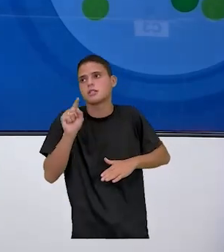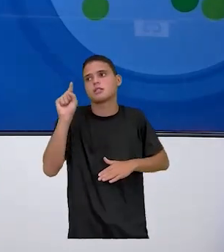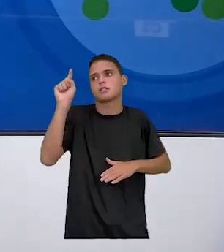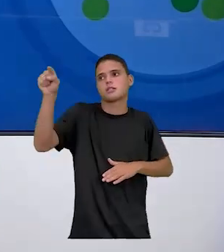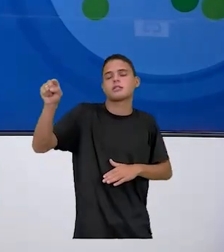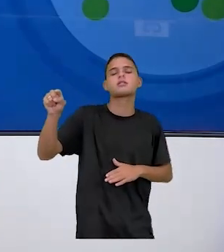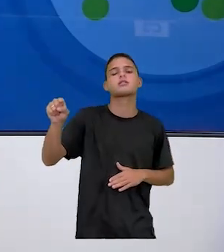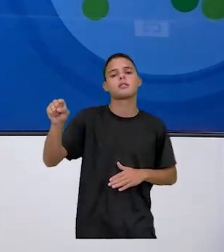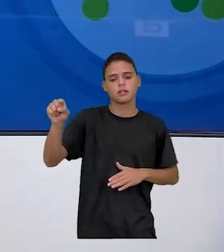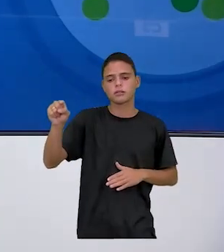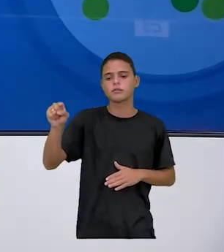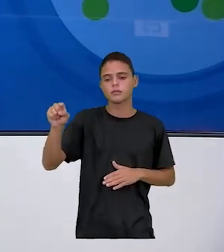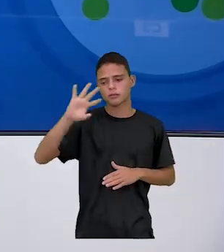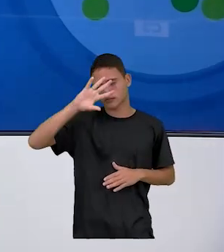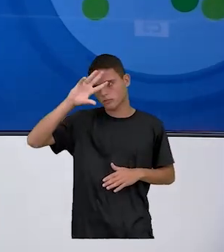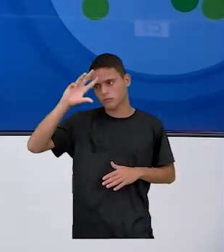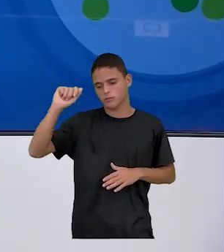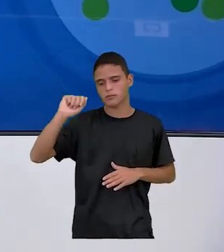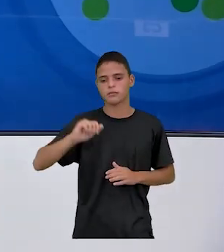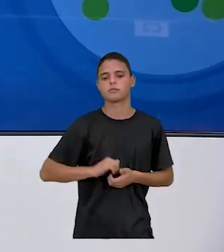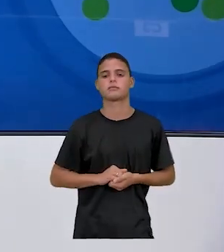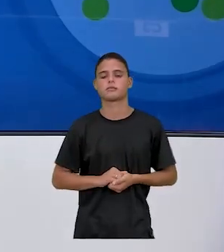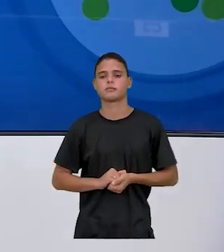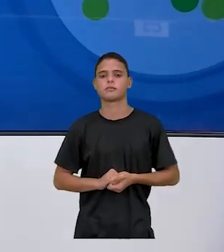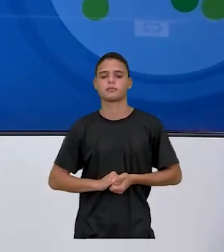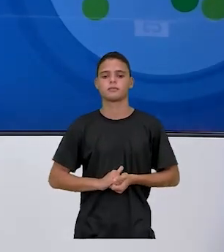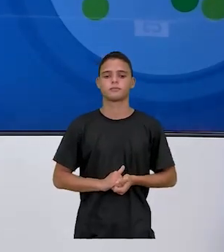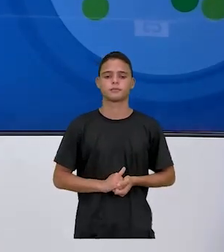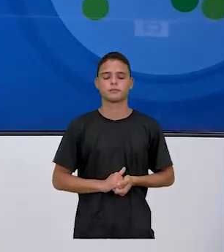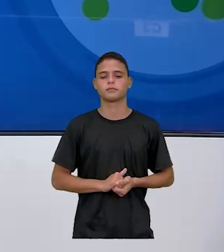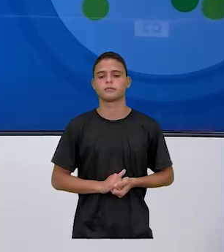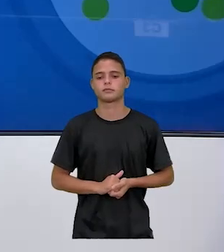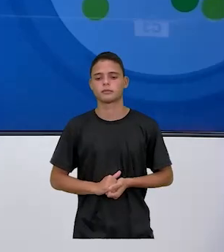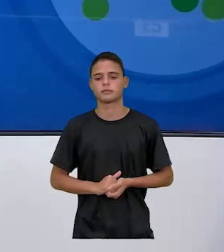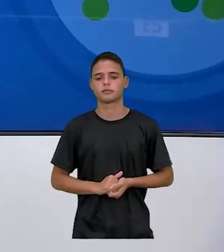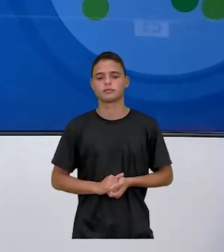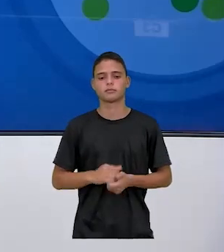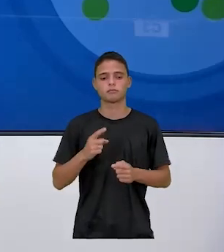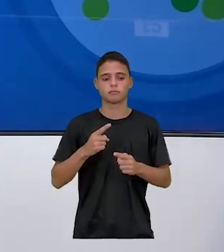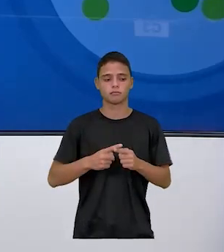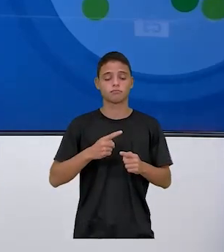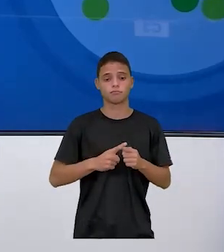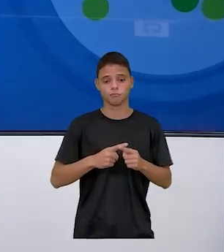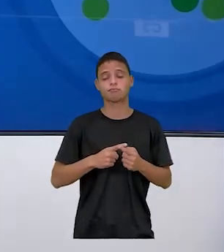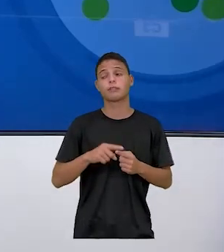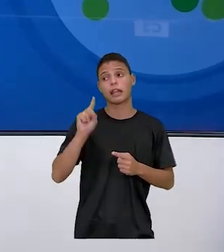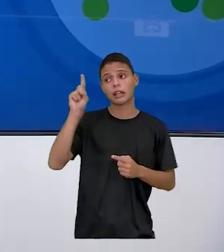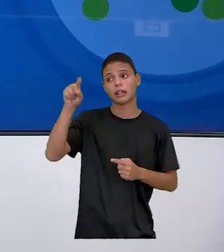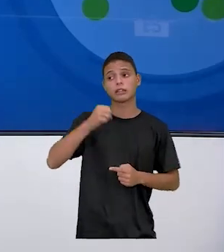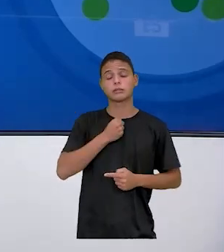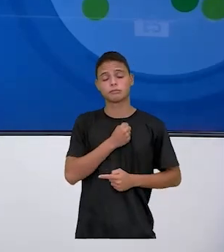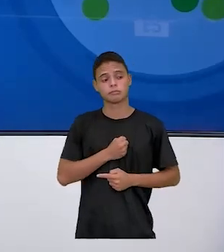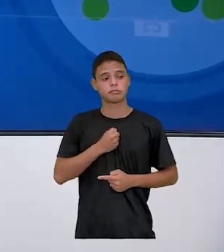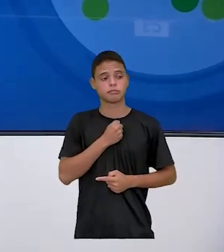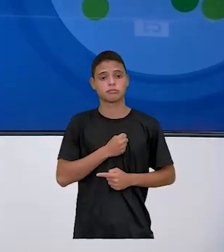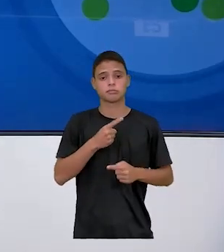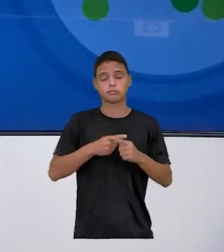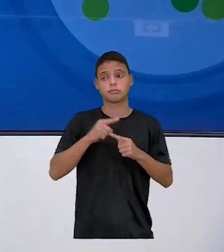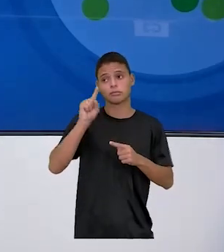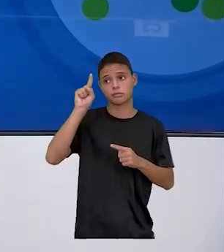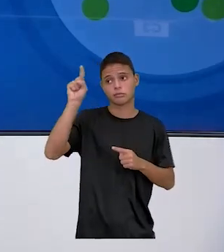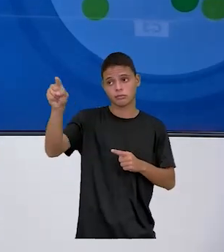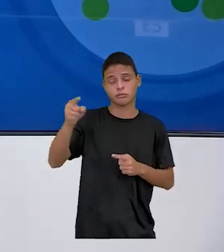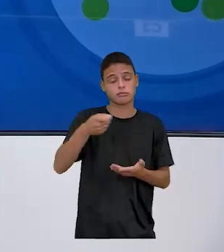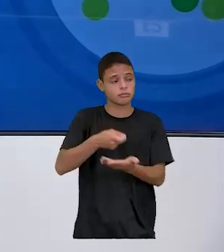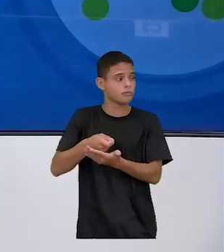o outro lá, que no caso é a África, né? Quer ir, porque lá ele sente saudades, onde as pessoas não se vendem como